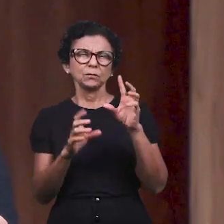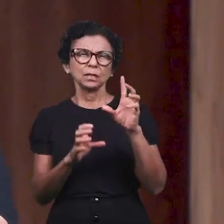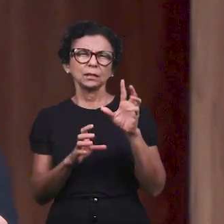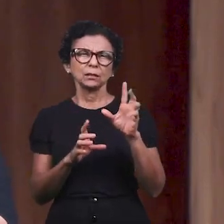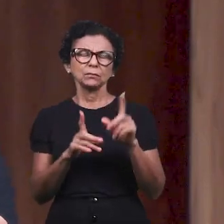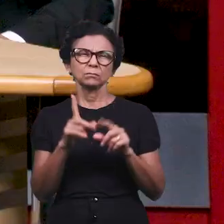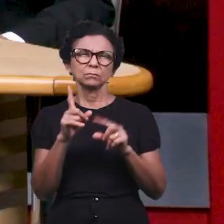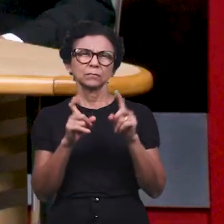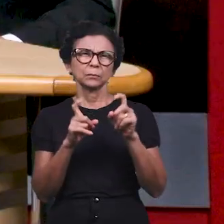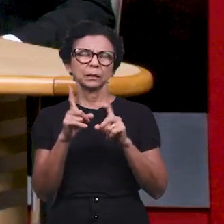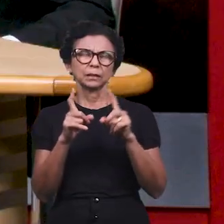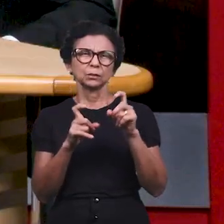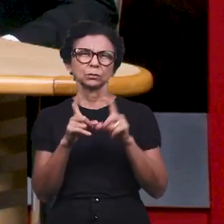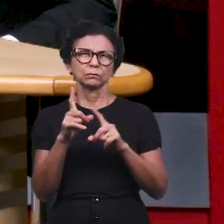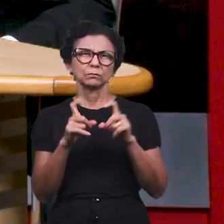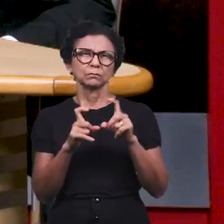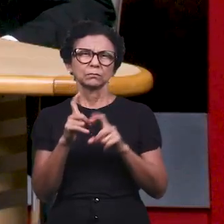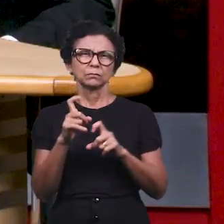né?